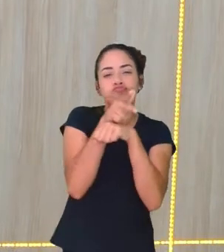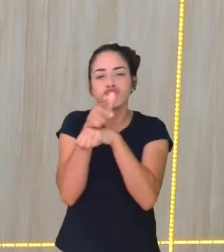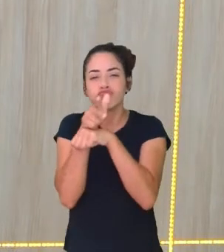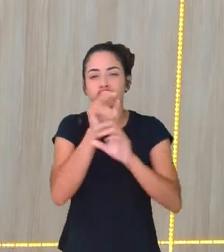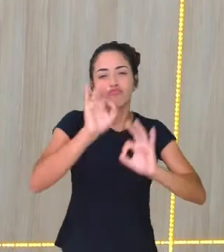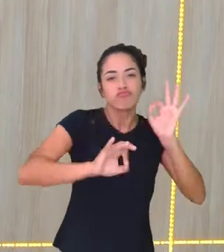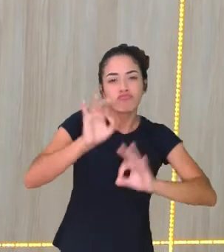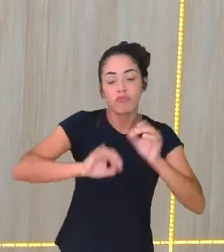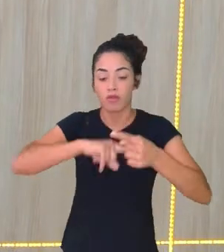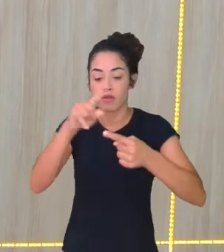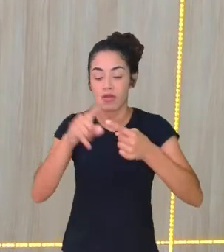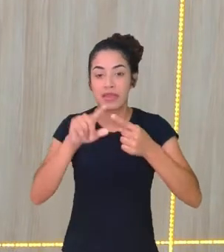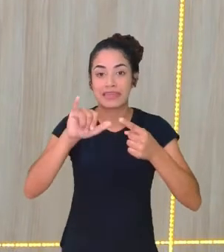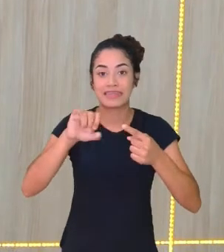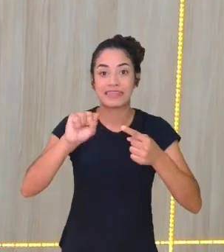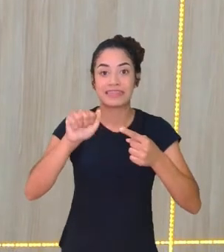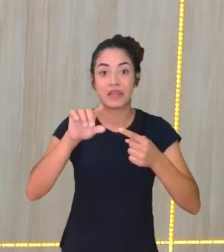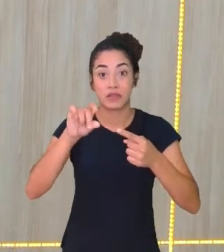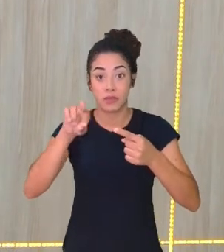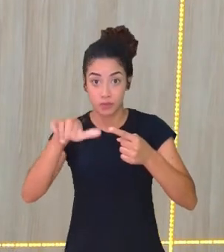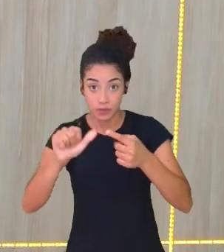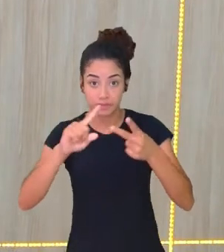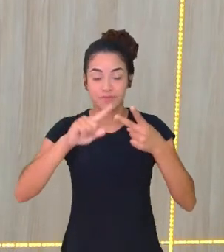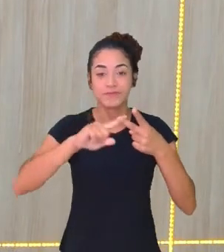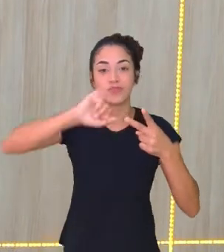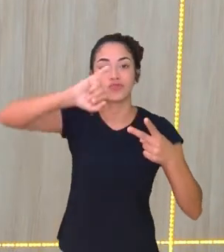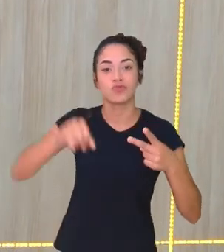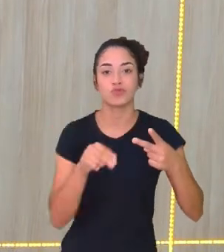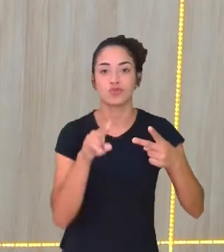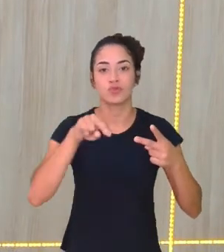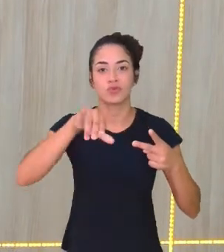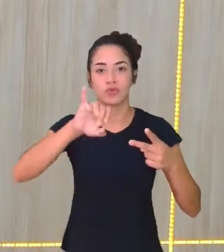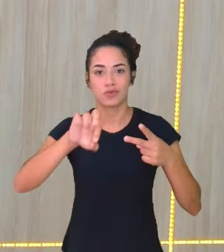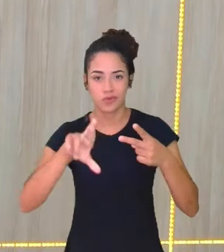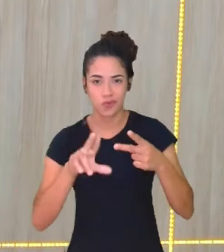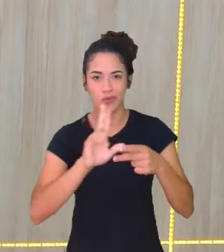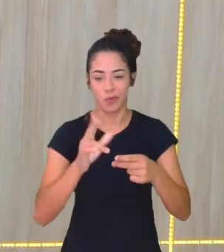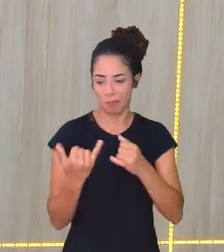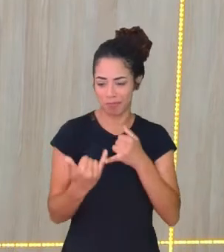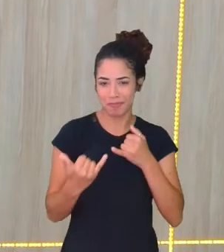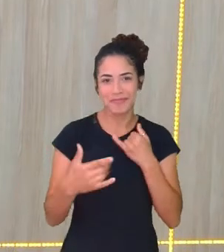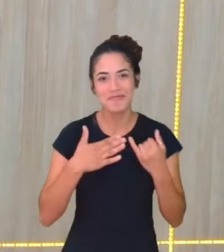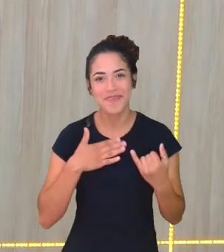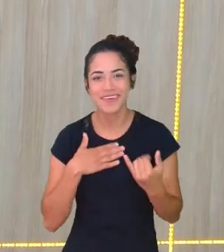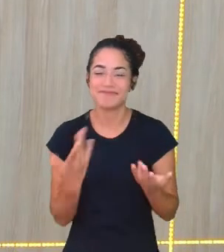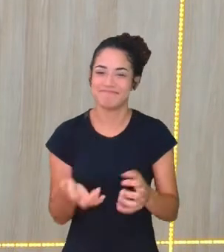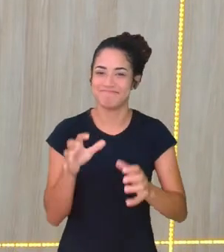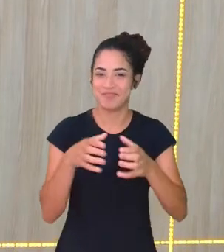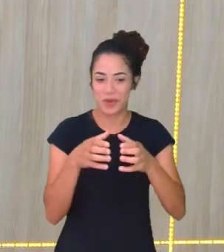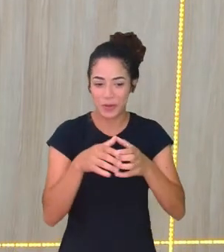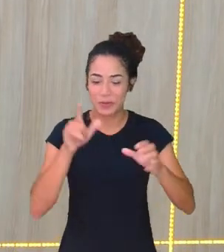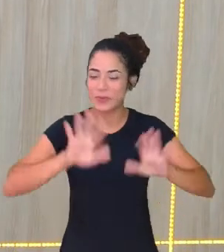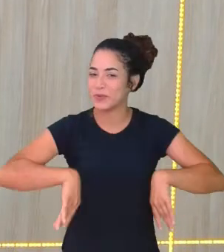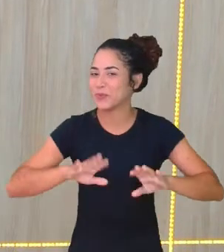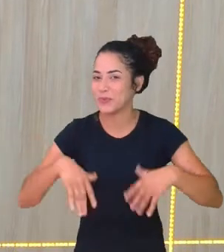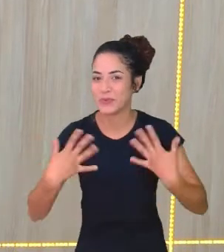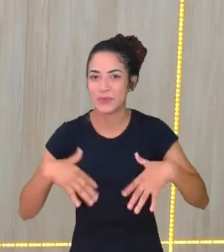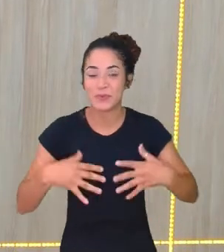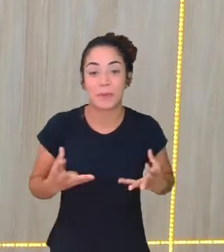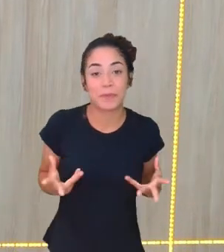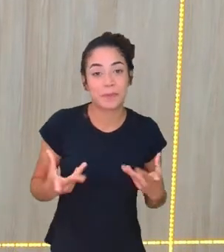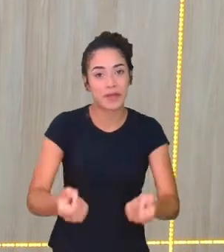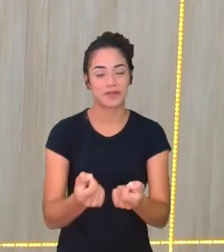a Isadora Vanessa e com o meu xará Juninho então a equipe ó equipe maravilhosa